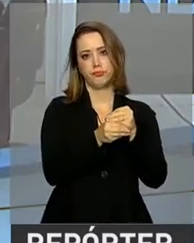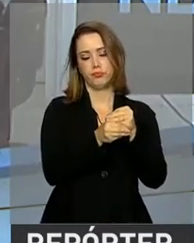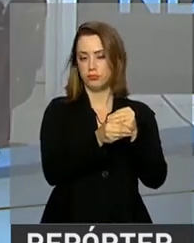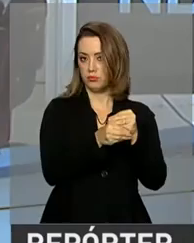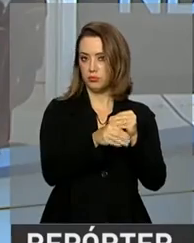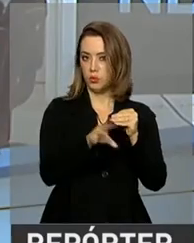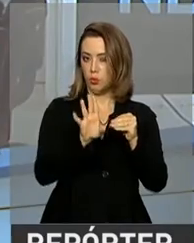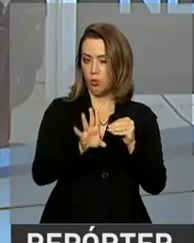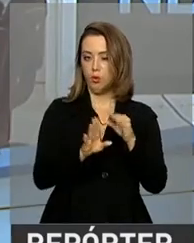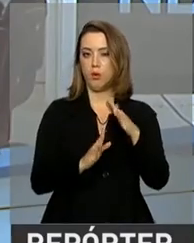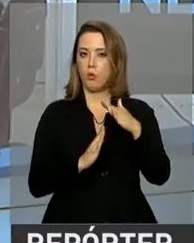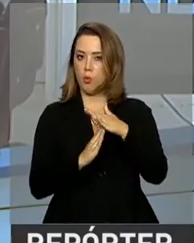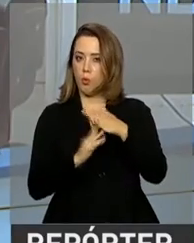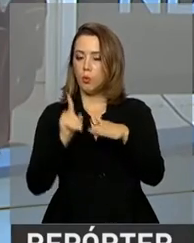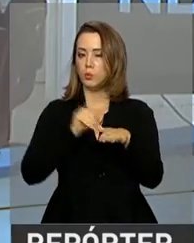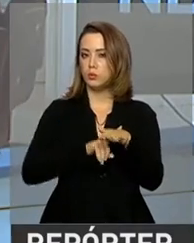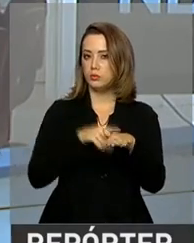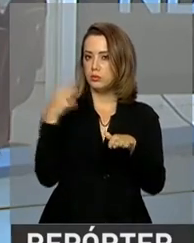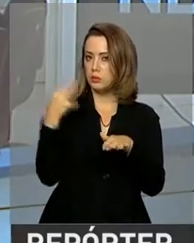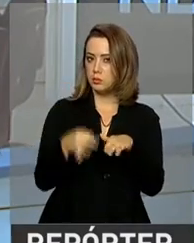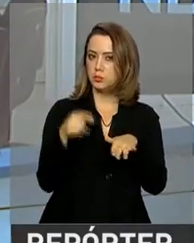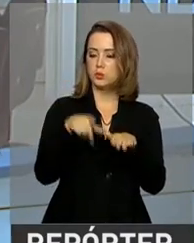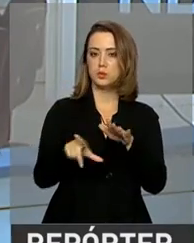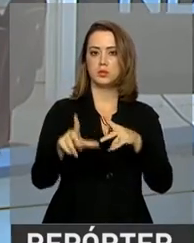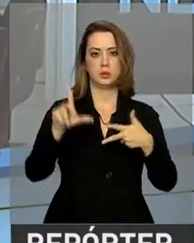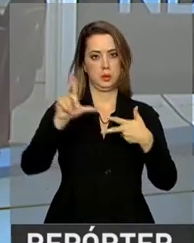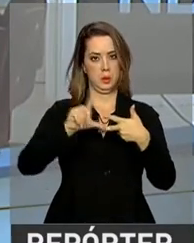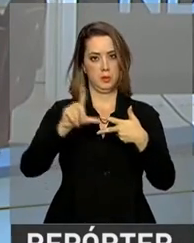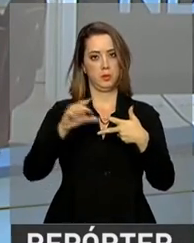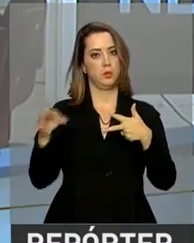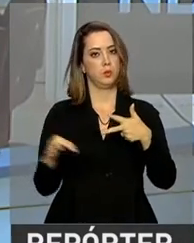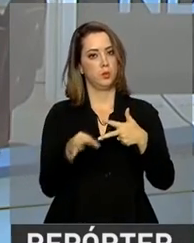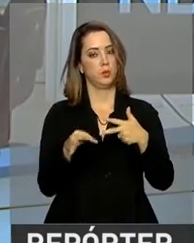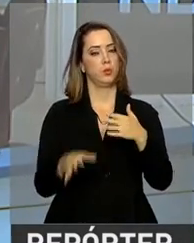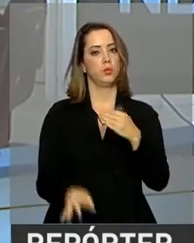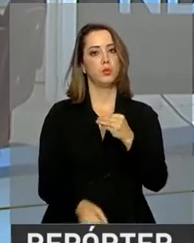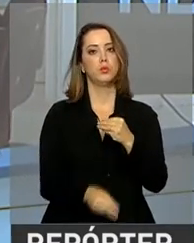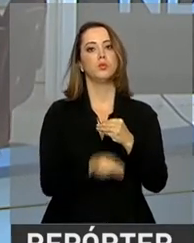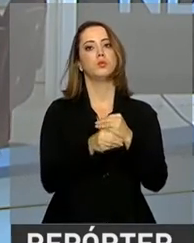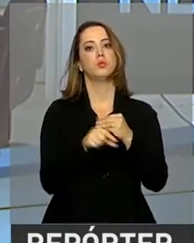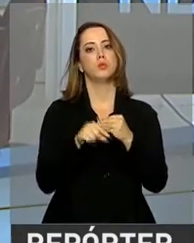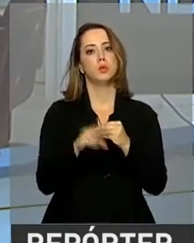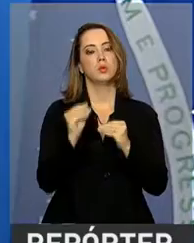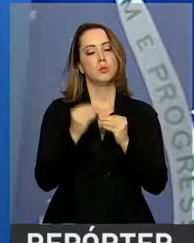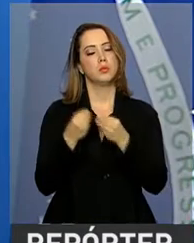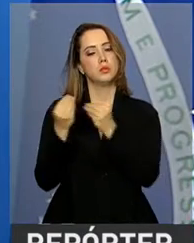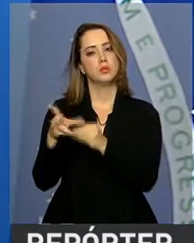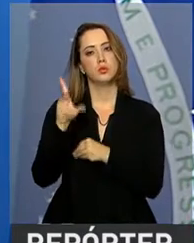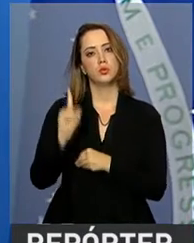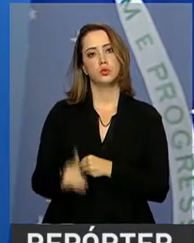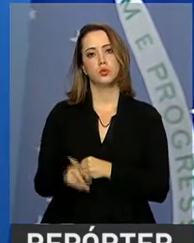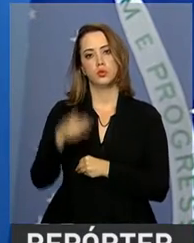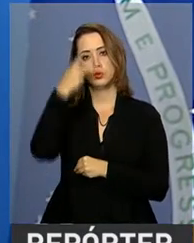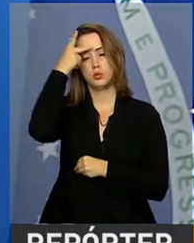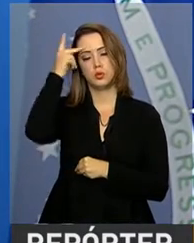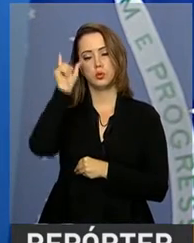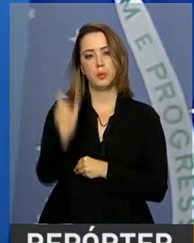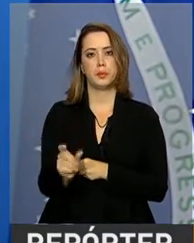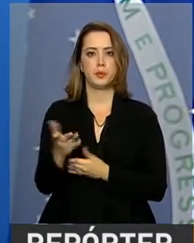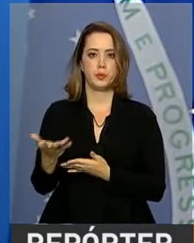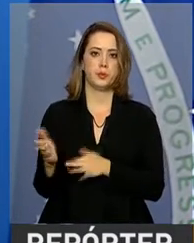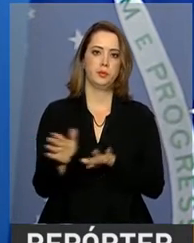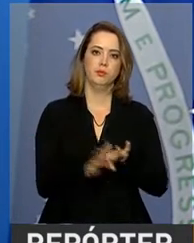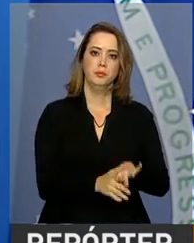e provisoriamente o legislativo para garantir um direito ao cidadão. Ela vem